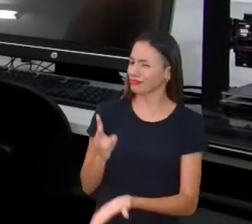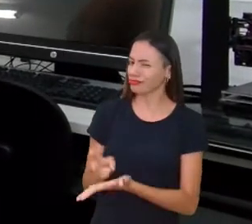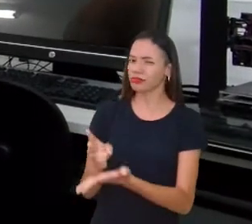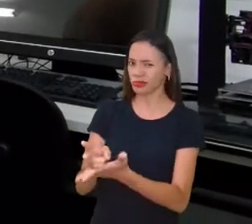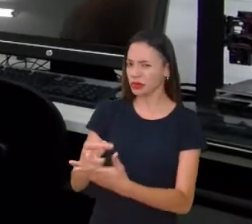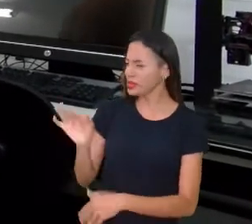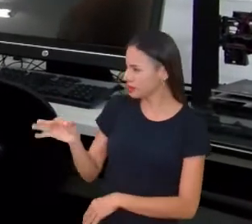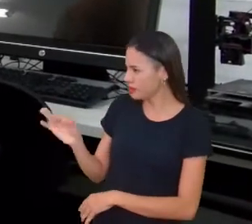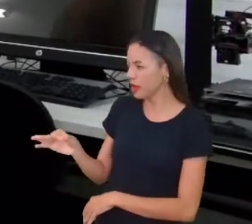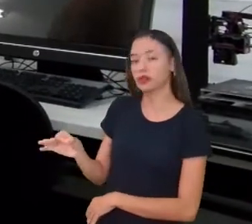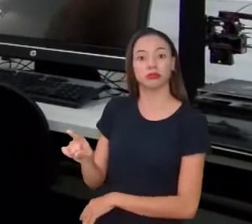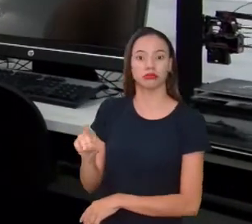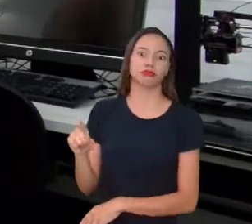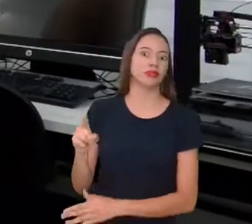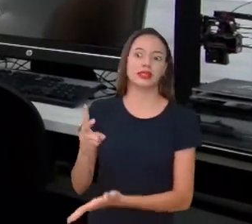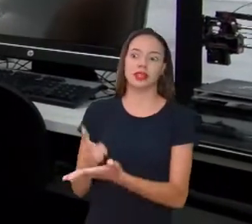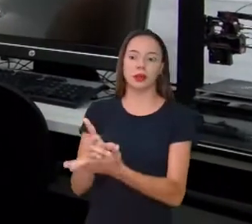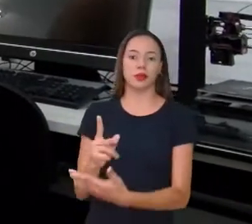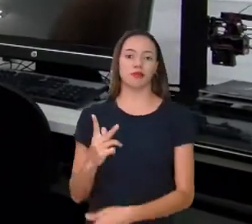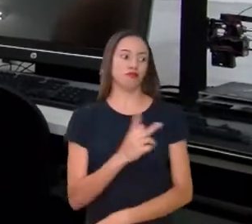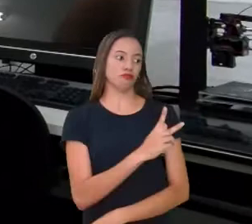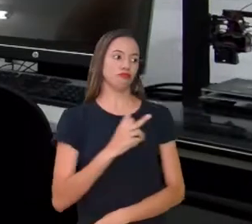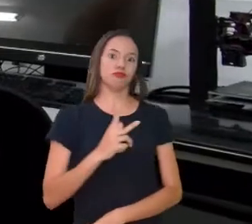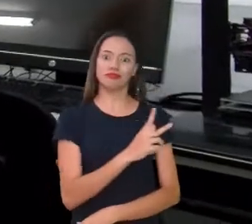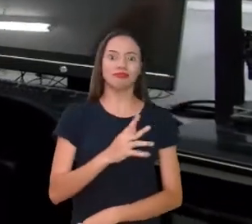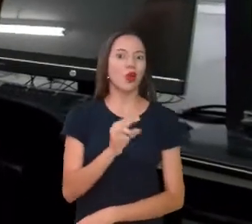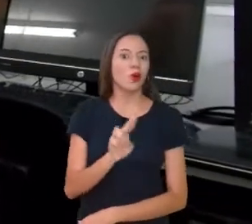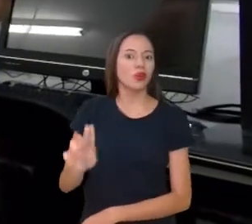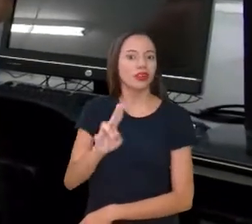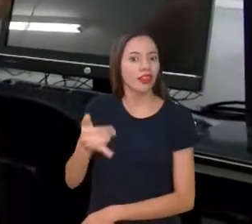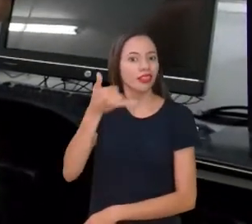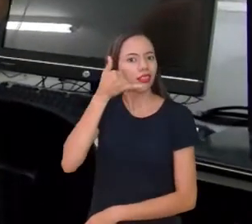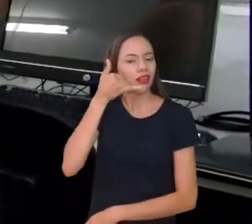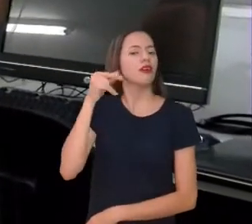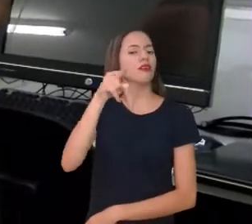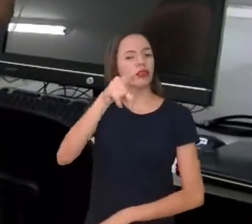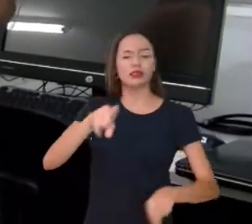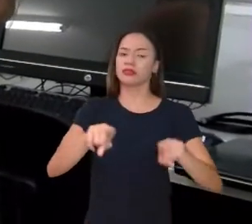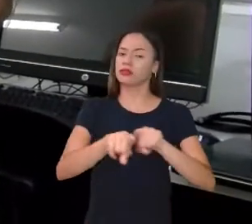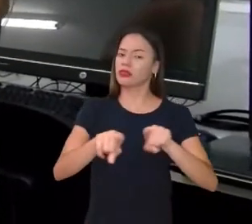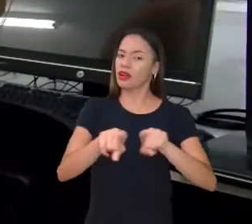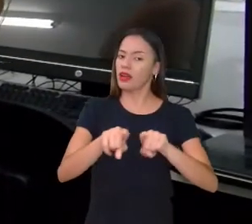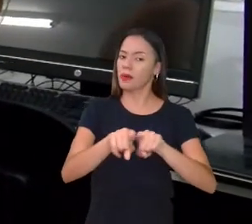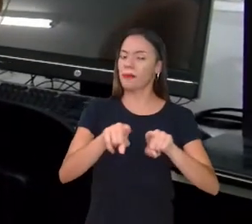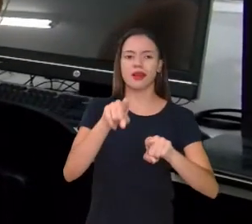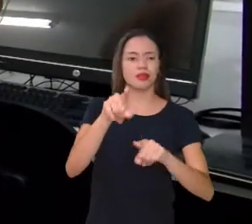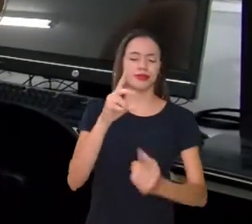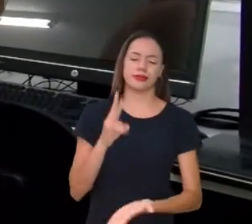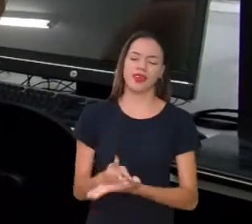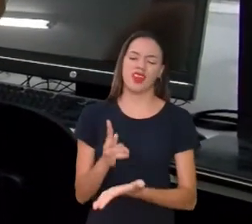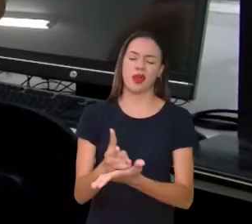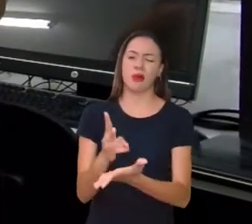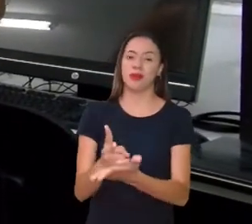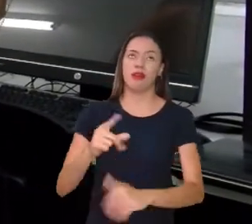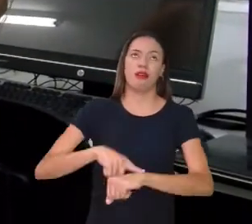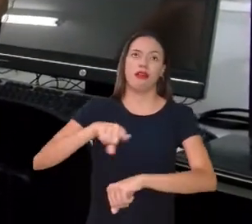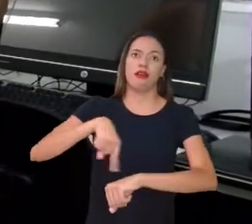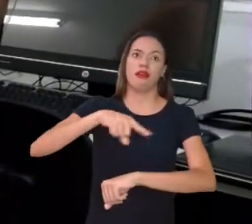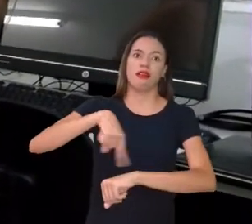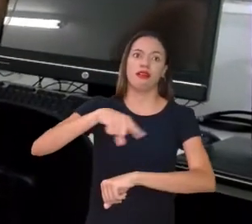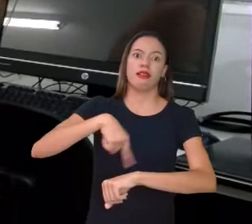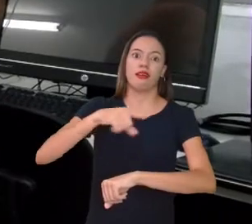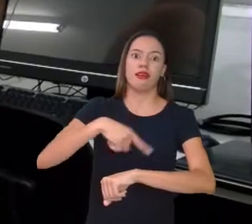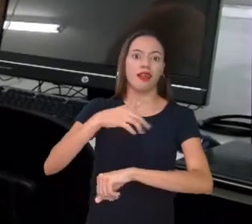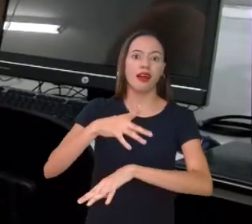gente está aqui, ó, eu e o professor Tiago estamos com o celular e você também está por muito tempo durante o